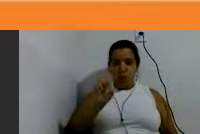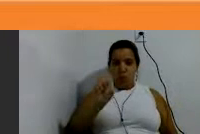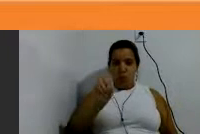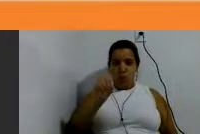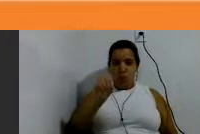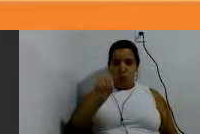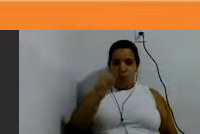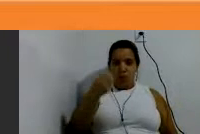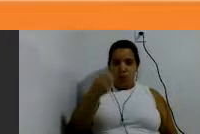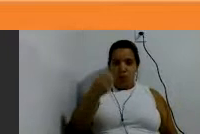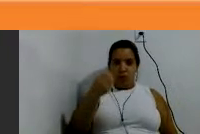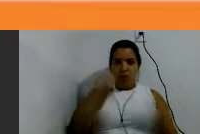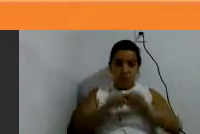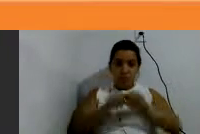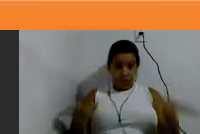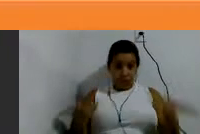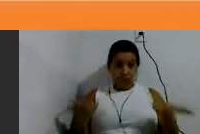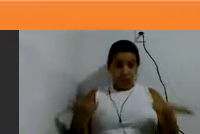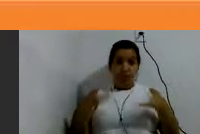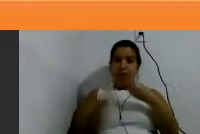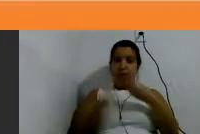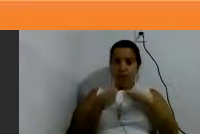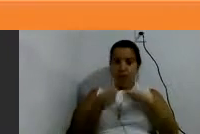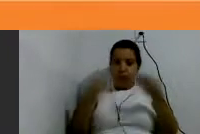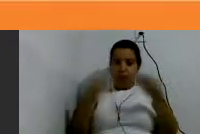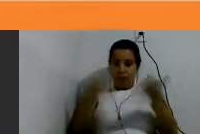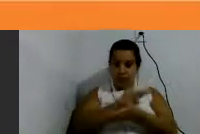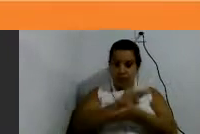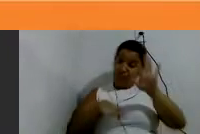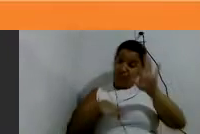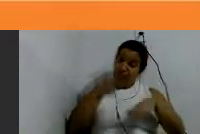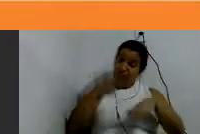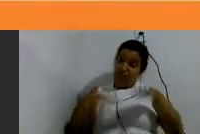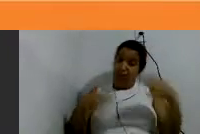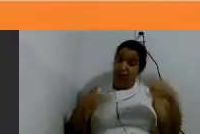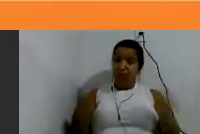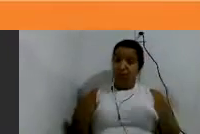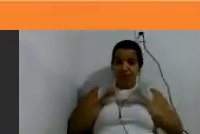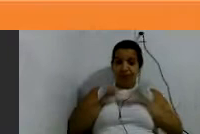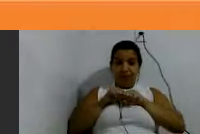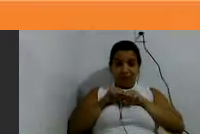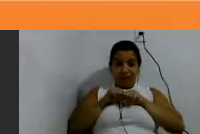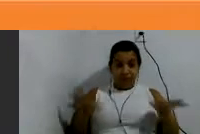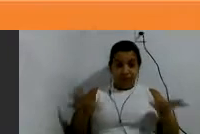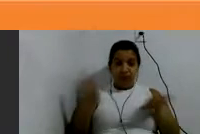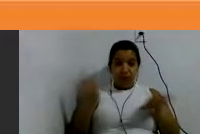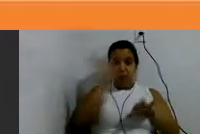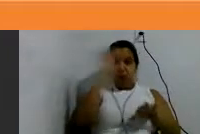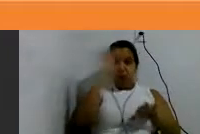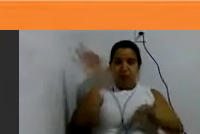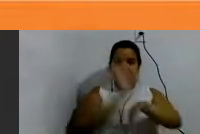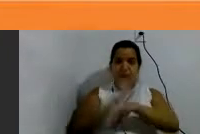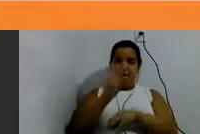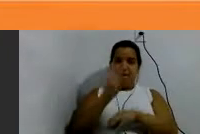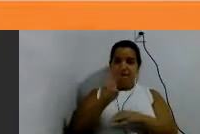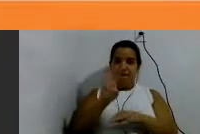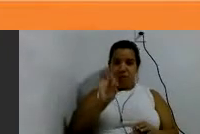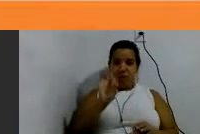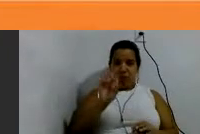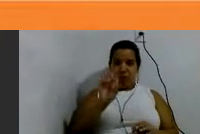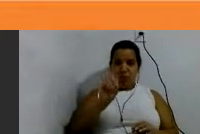distribuição da forma tegumentar vai depender da distribuição dos insetos vetores.